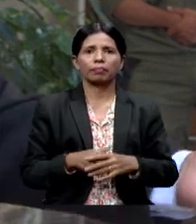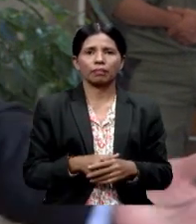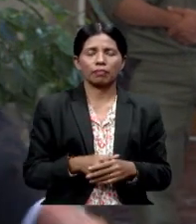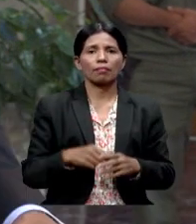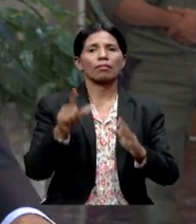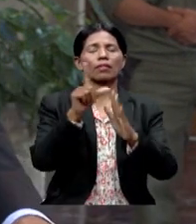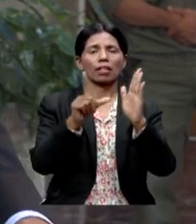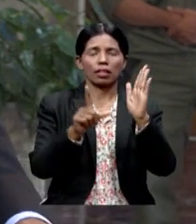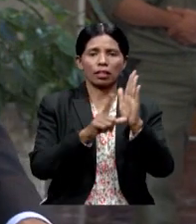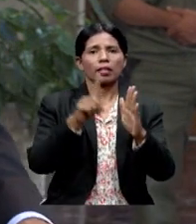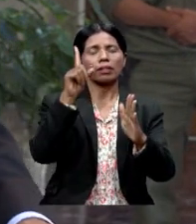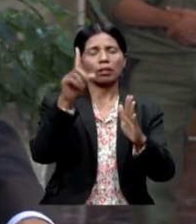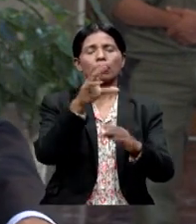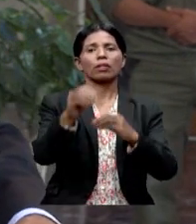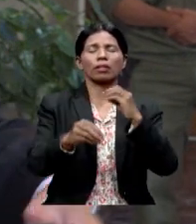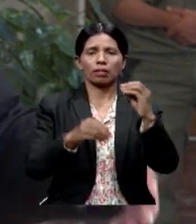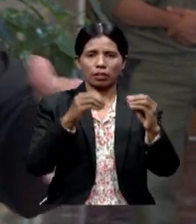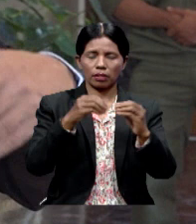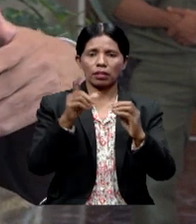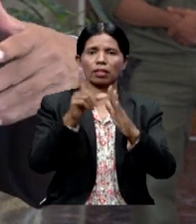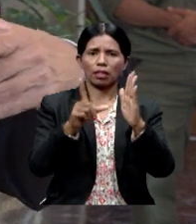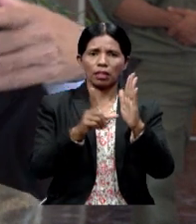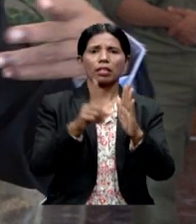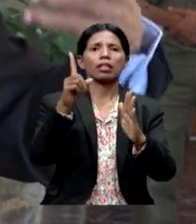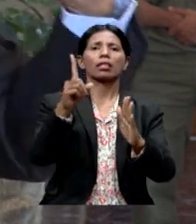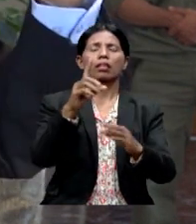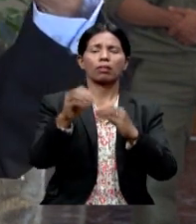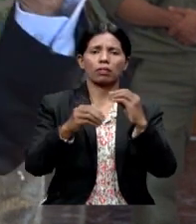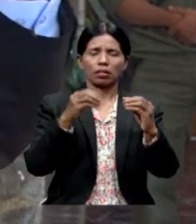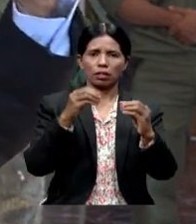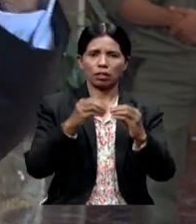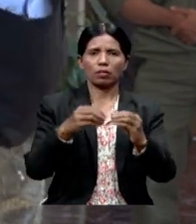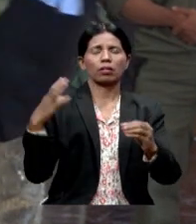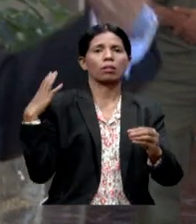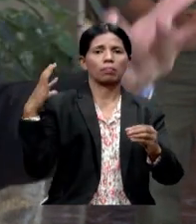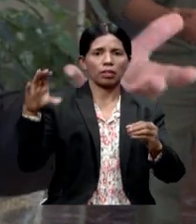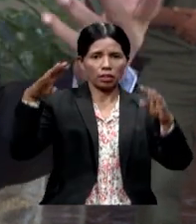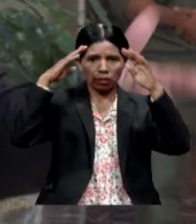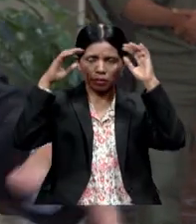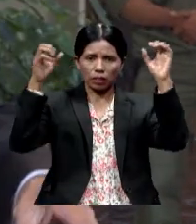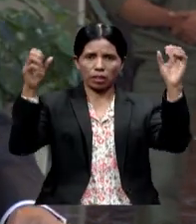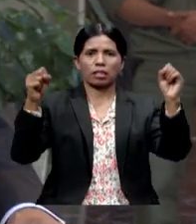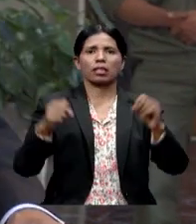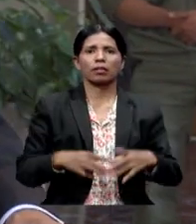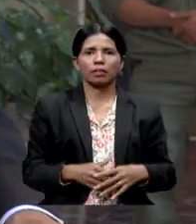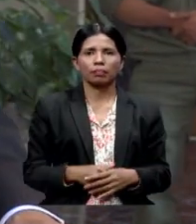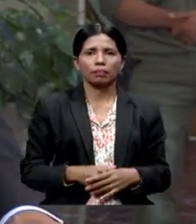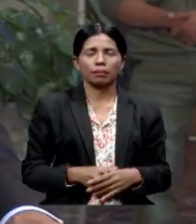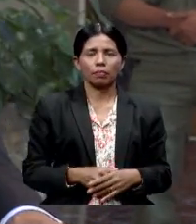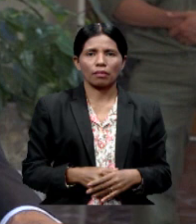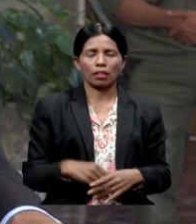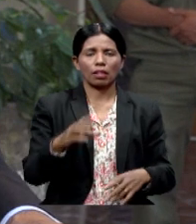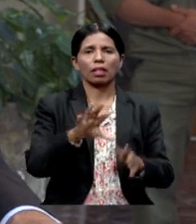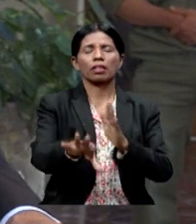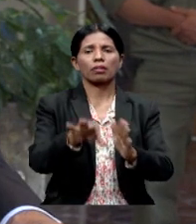lei da Conova Indulto, lei da Conova Competência Presidente Niam,